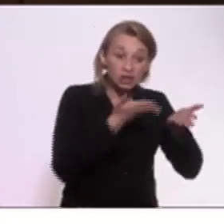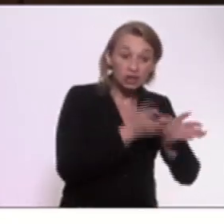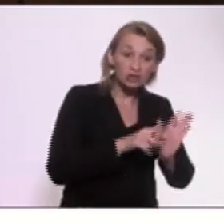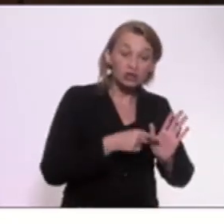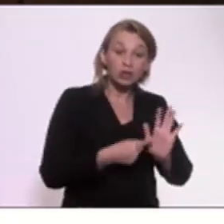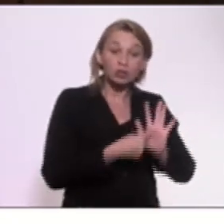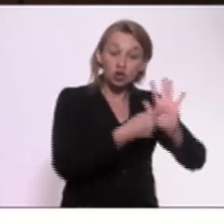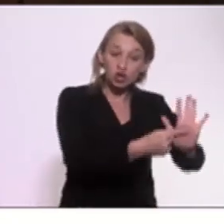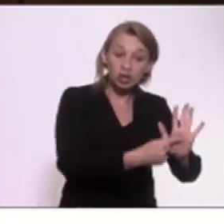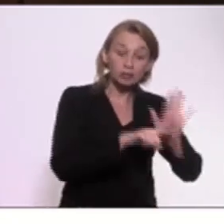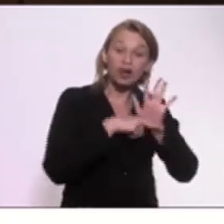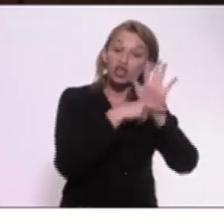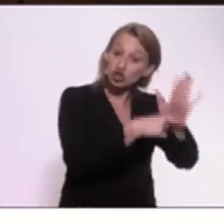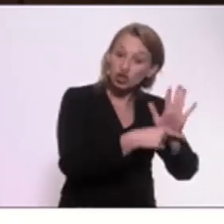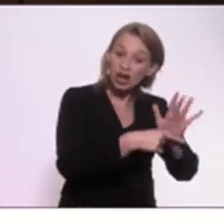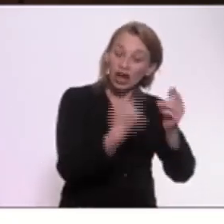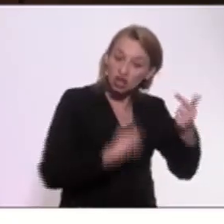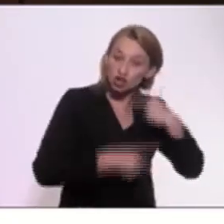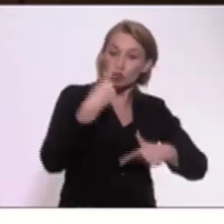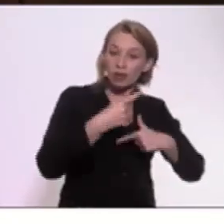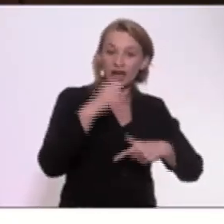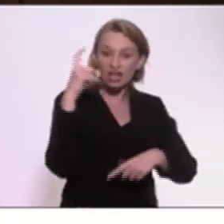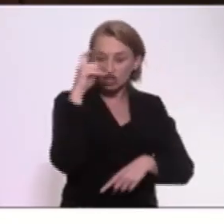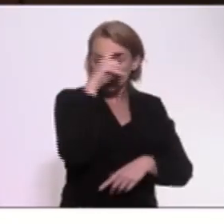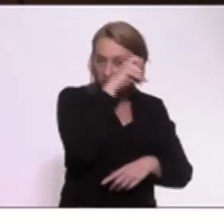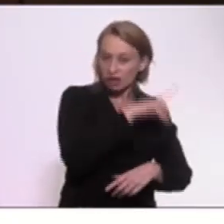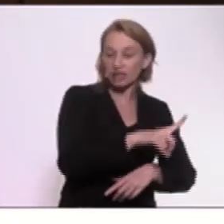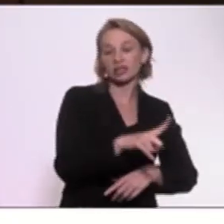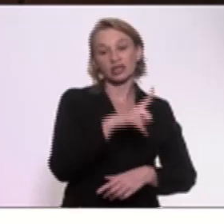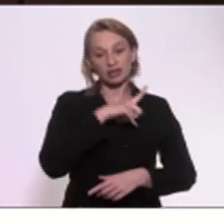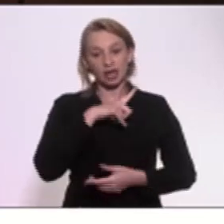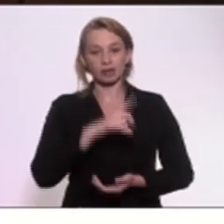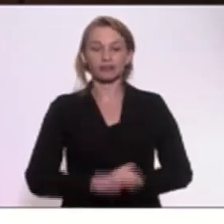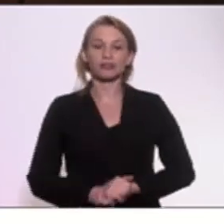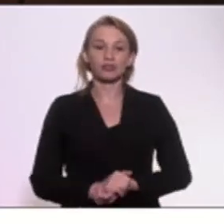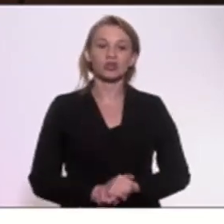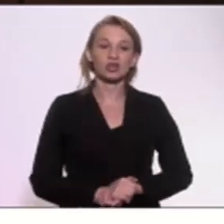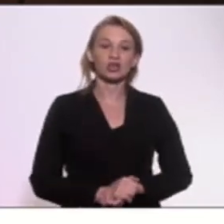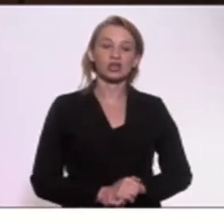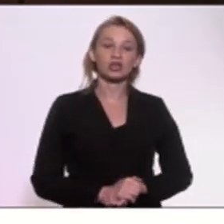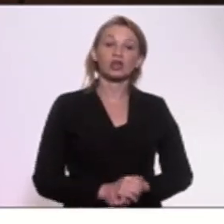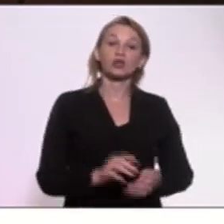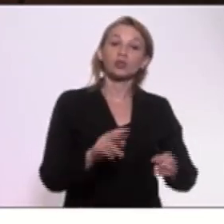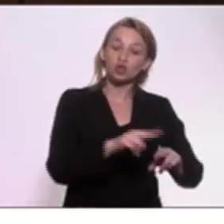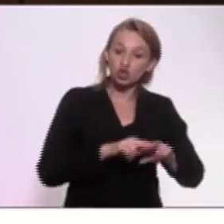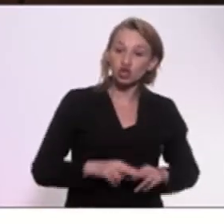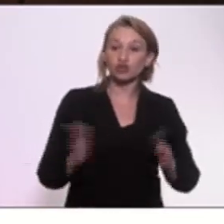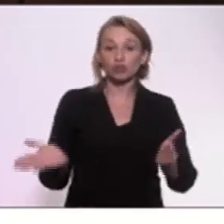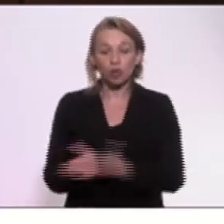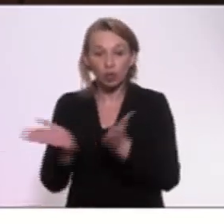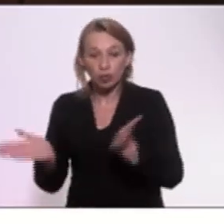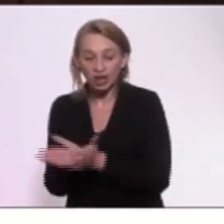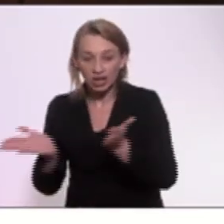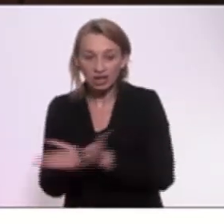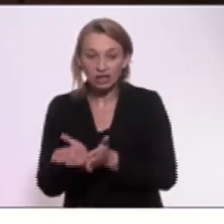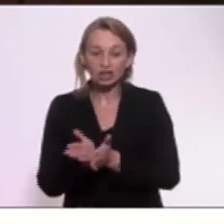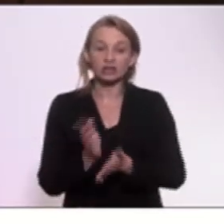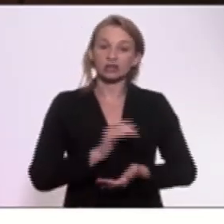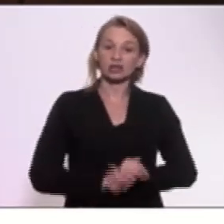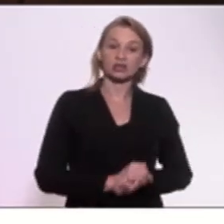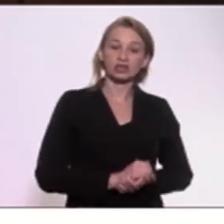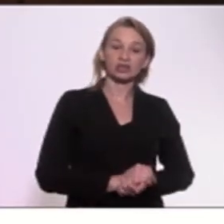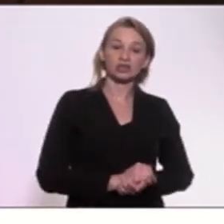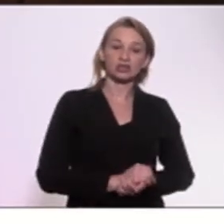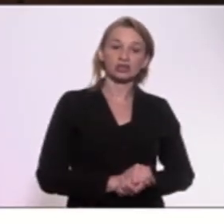voltadas para ajudá-la a superar as dificuldades que ela enfrenta, fruto da pobreza, fruto da não universalização